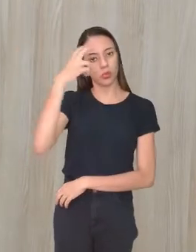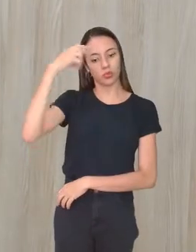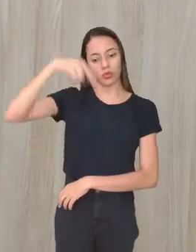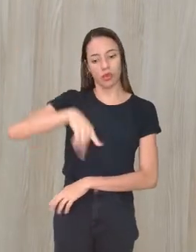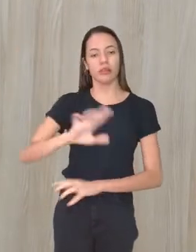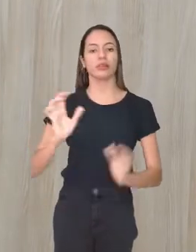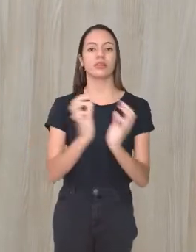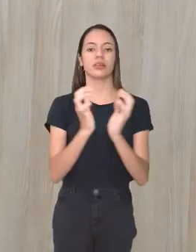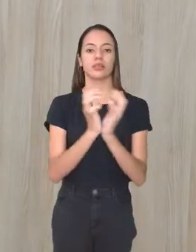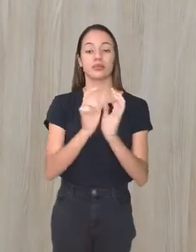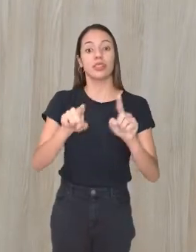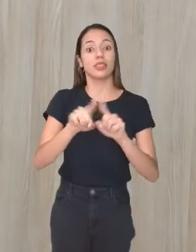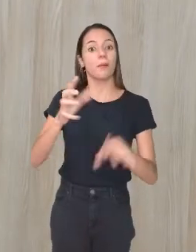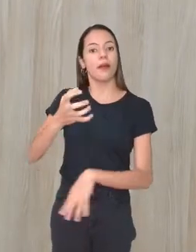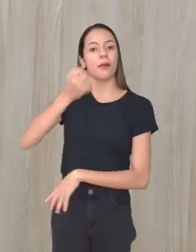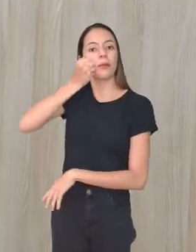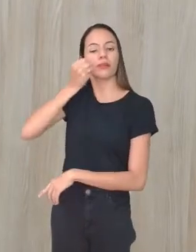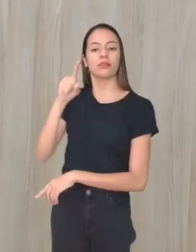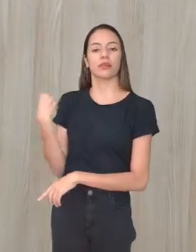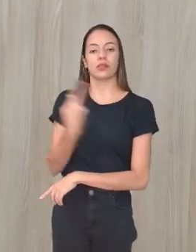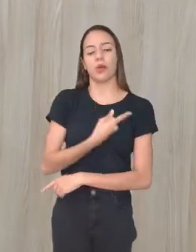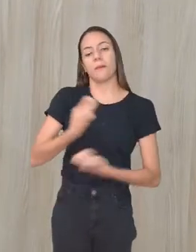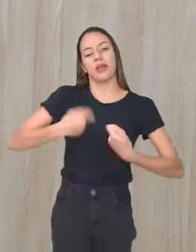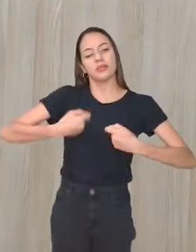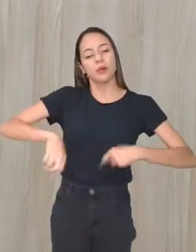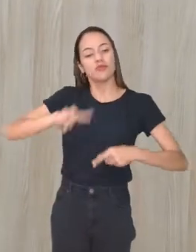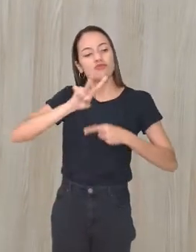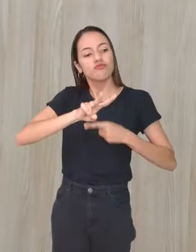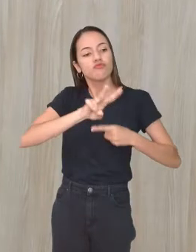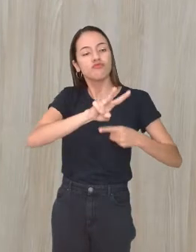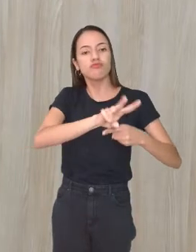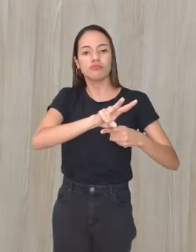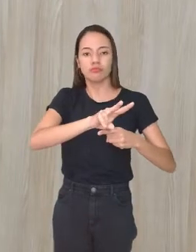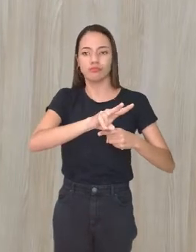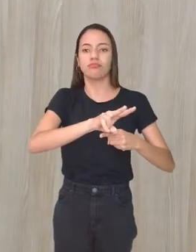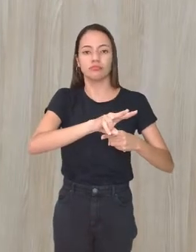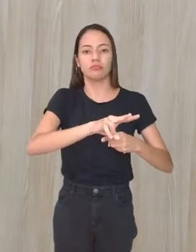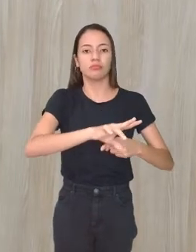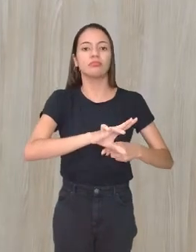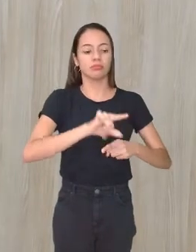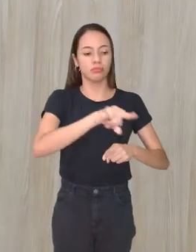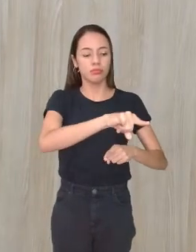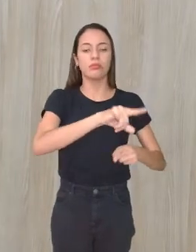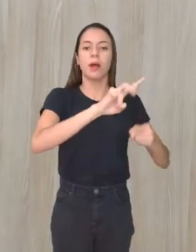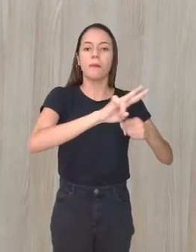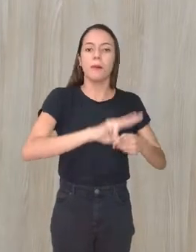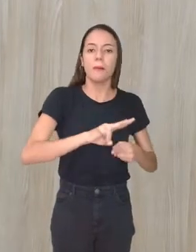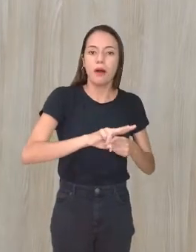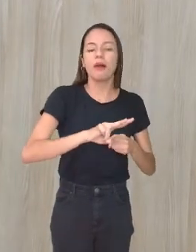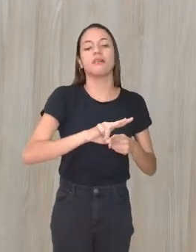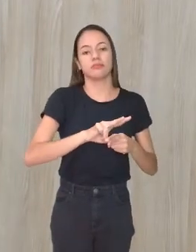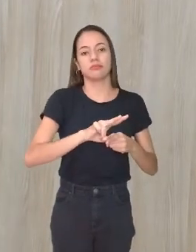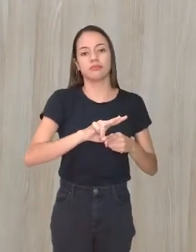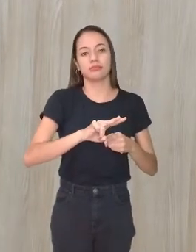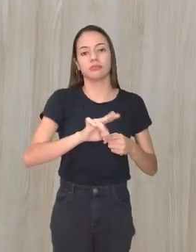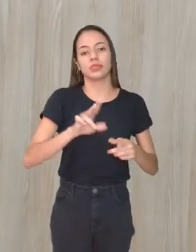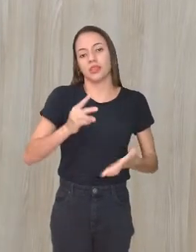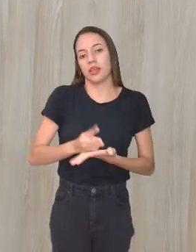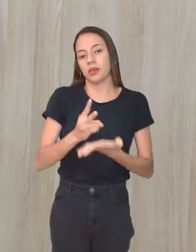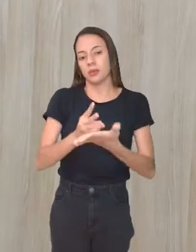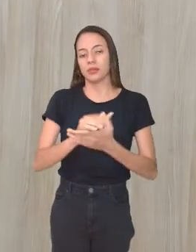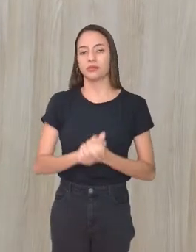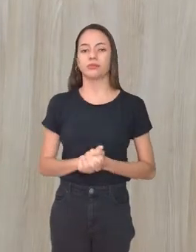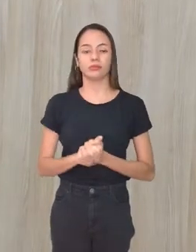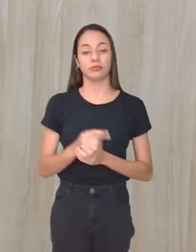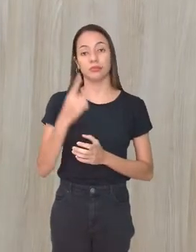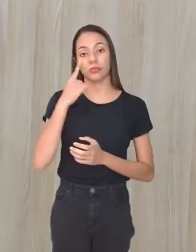um patrimônio que a gente deve cada vez mais cuidar, cada vez mais zelar, preservar, tá? A gente pode continuar,